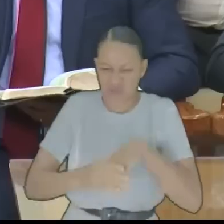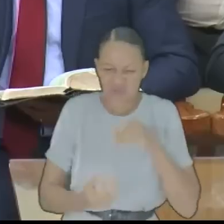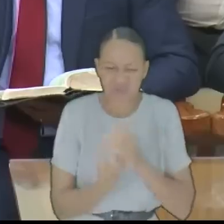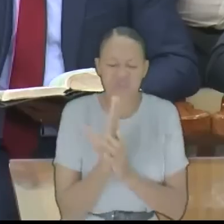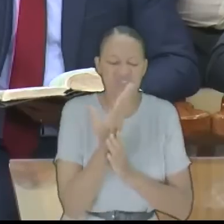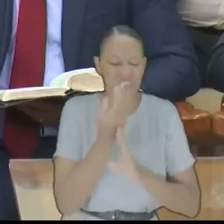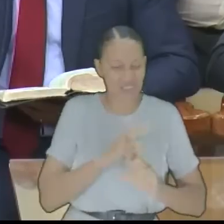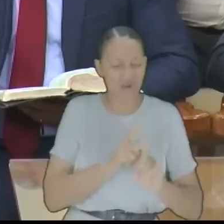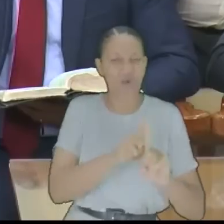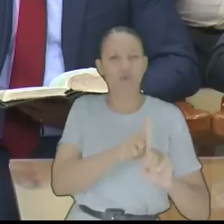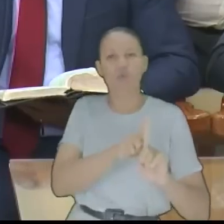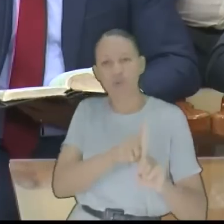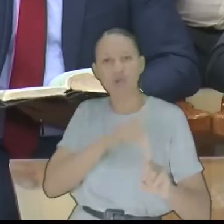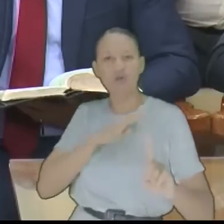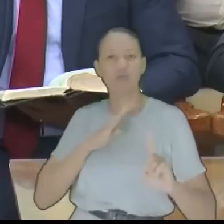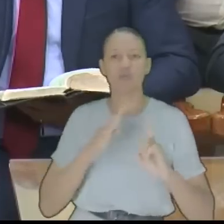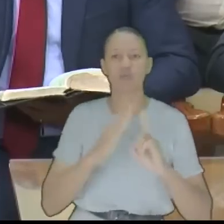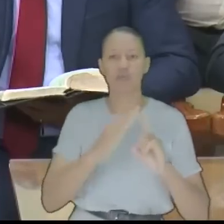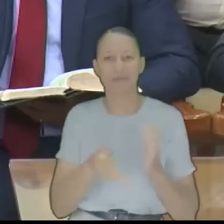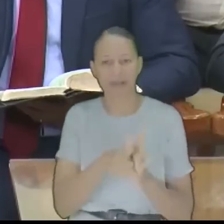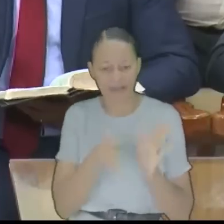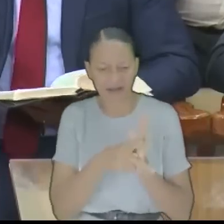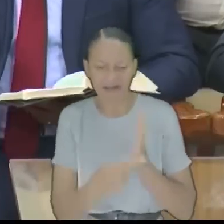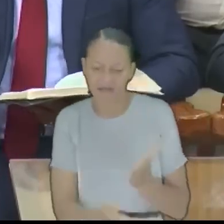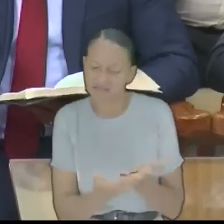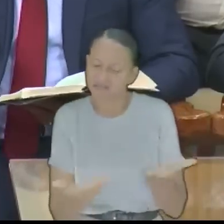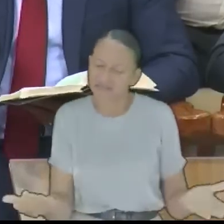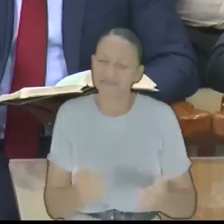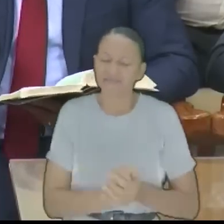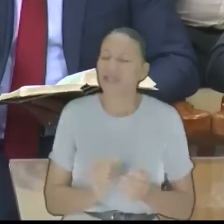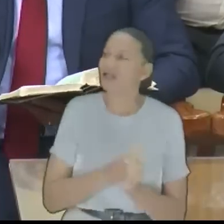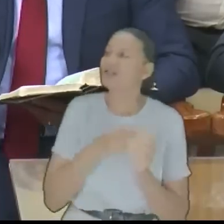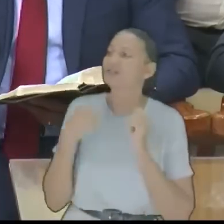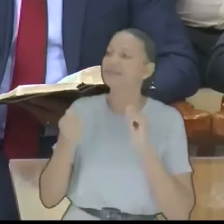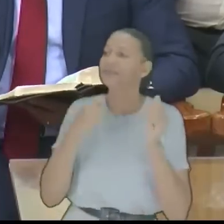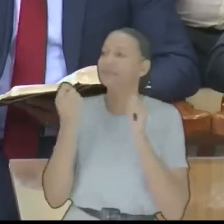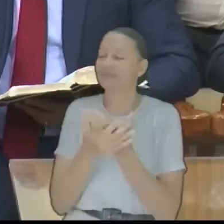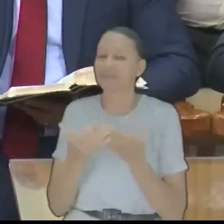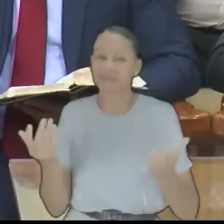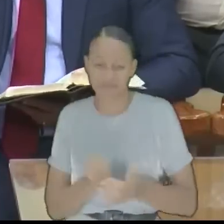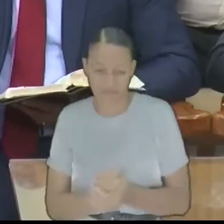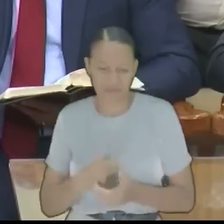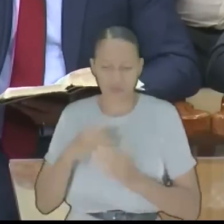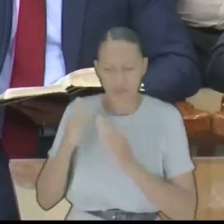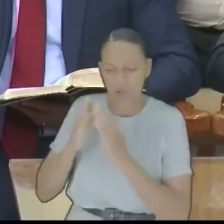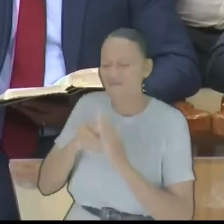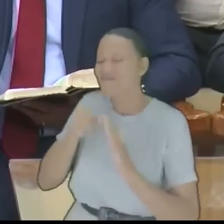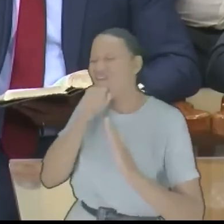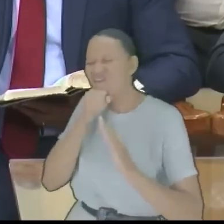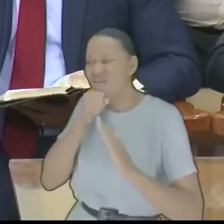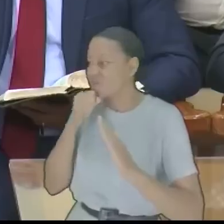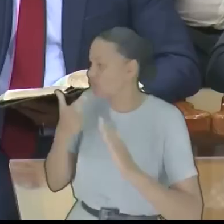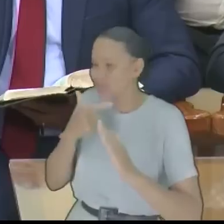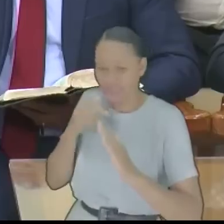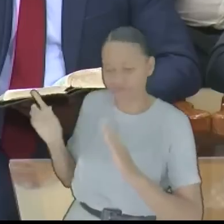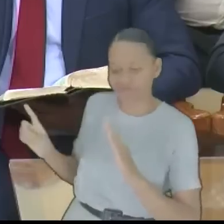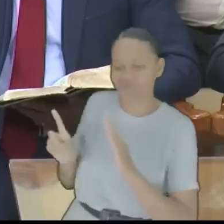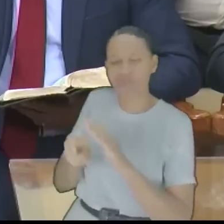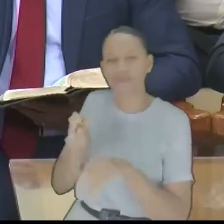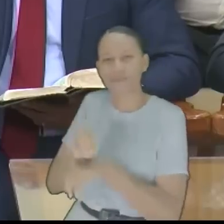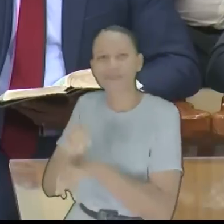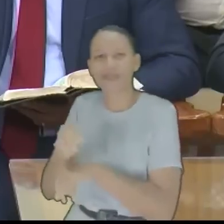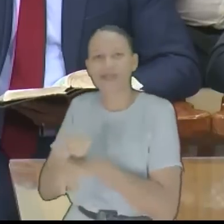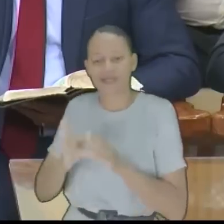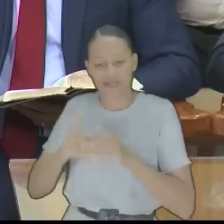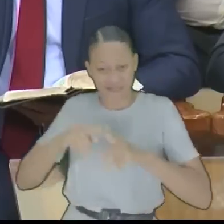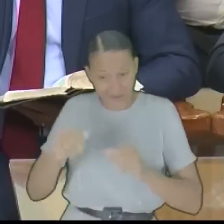orfanatos para as crianças. Quando a igreja, aleluia, o asilo dos velhos, o abrigo dos idosos, as